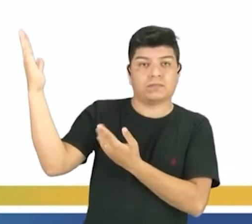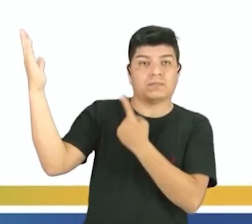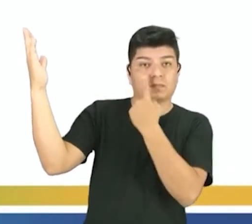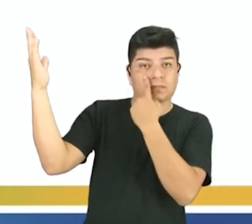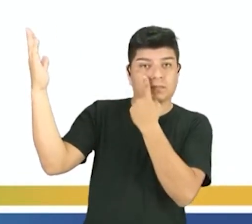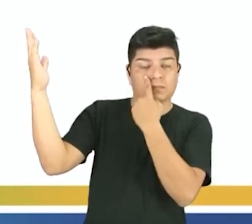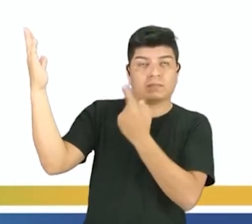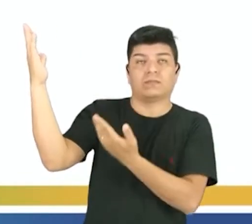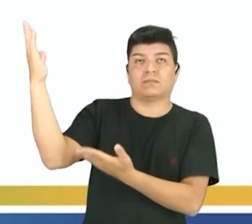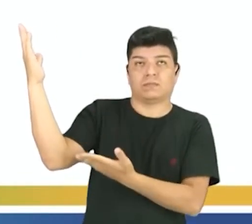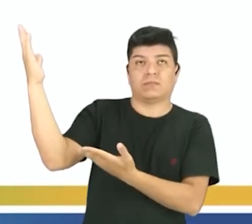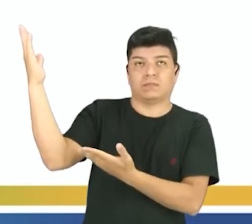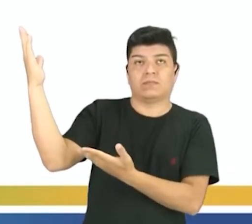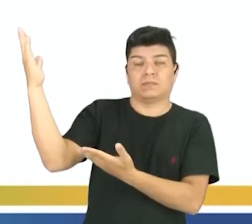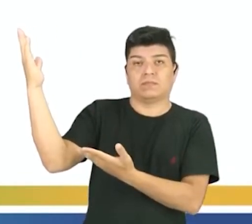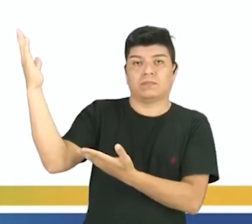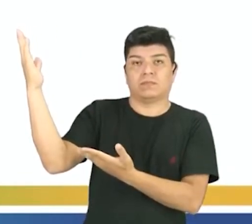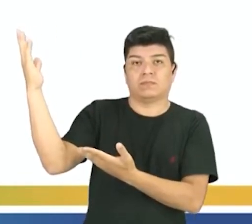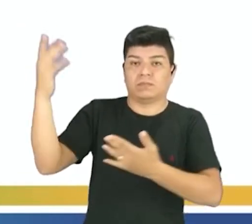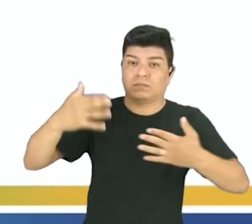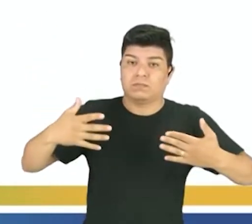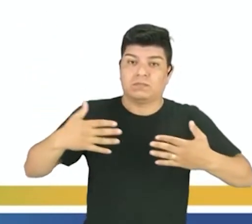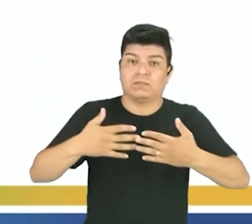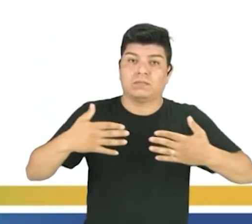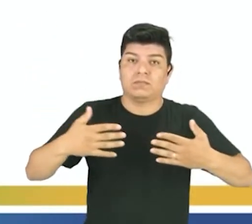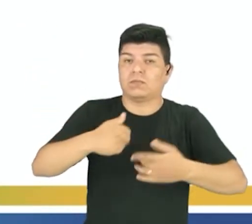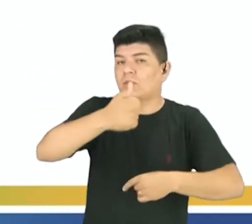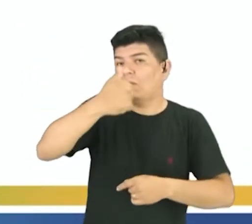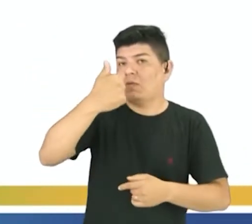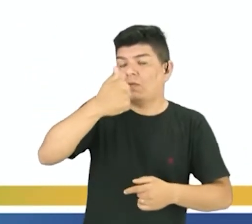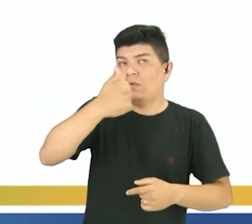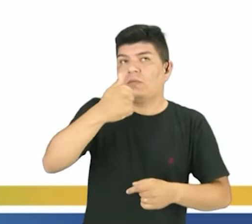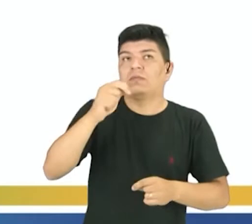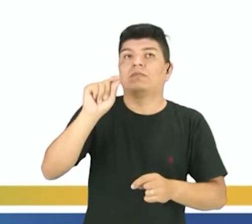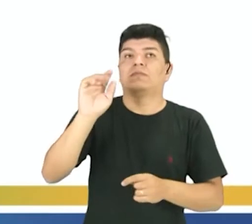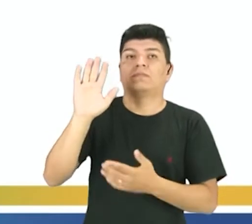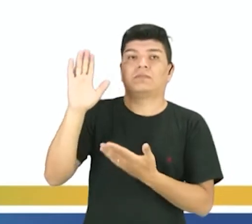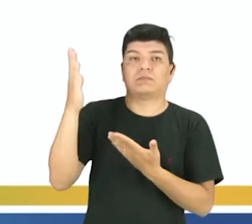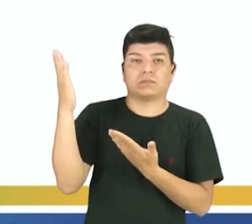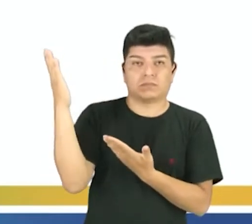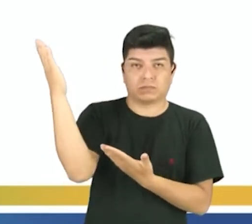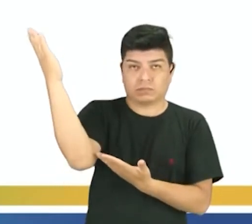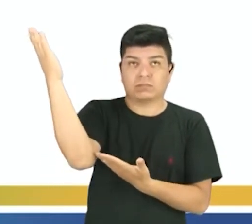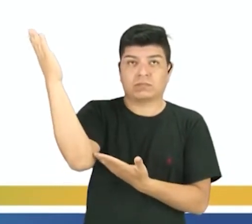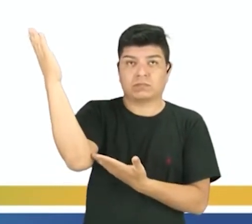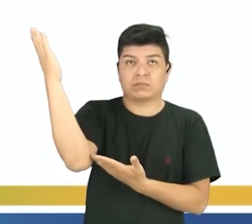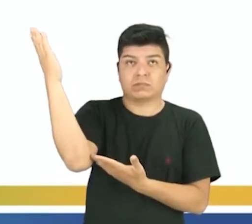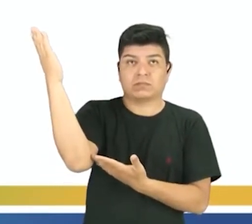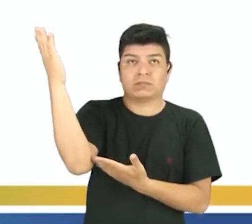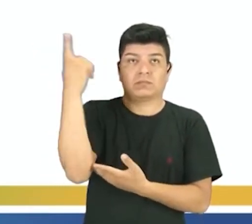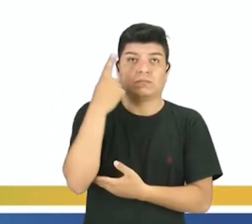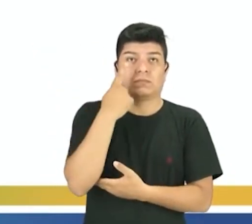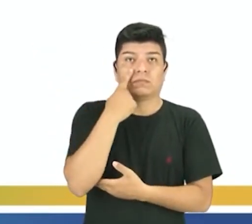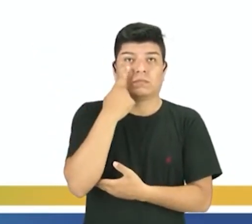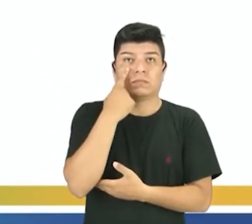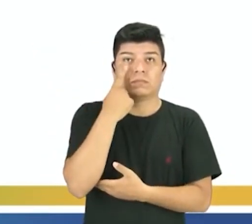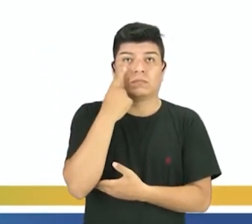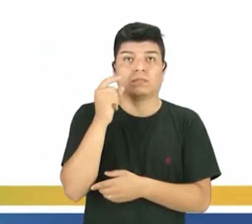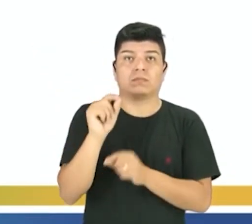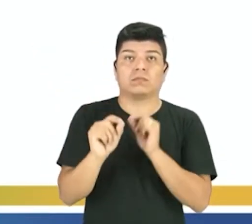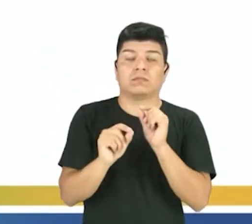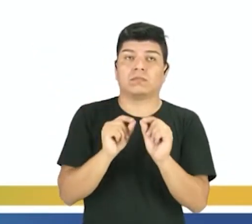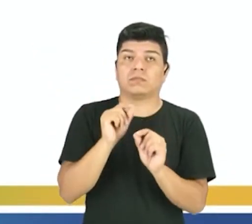é um recorte, né, de um tecido meristemático primário. E lá bem na pontinha, que a gente chama vulgarmente